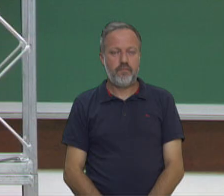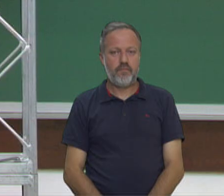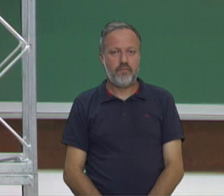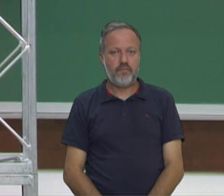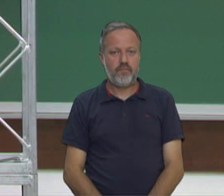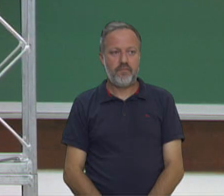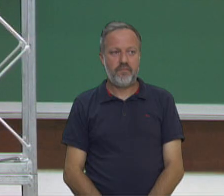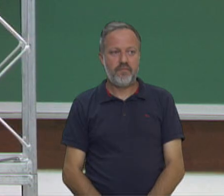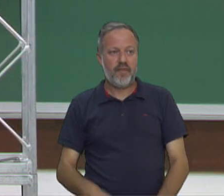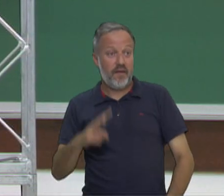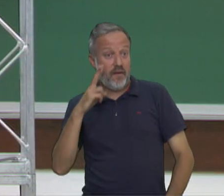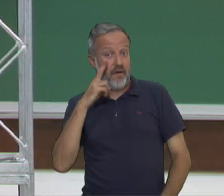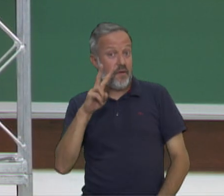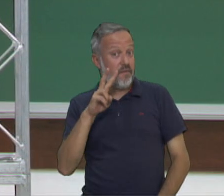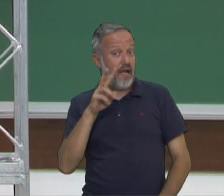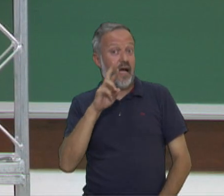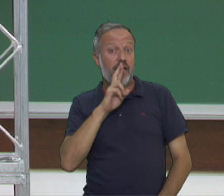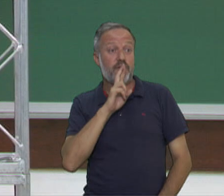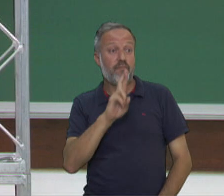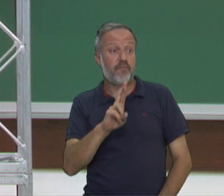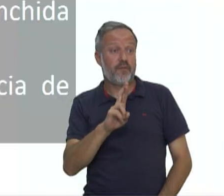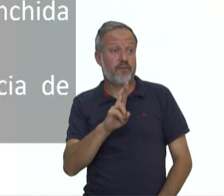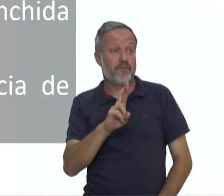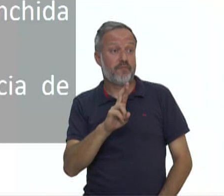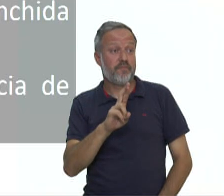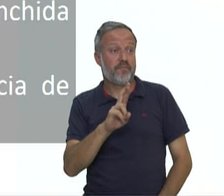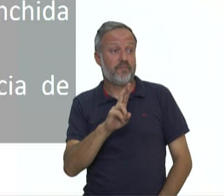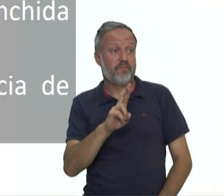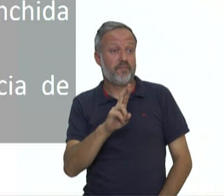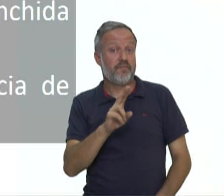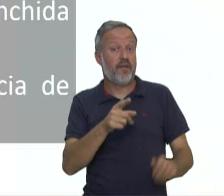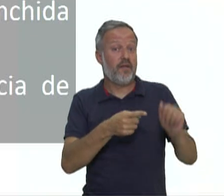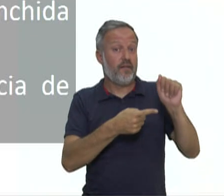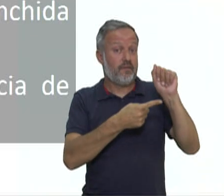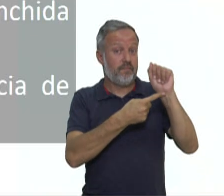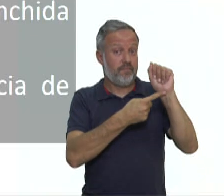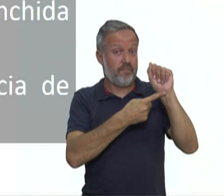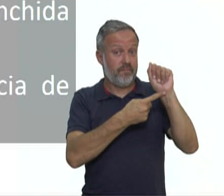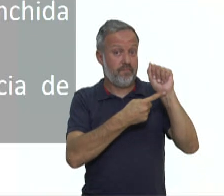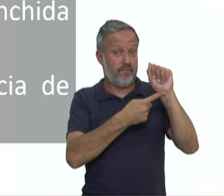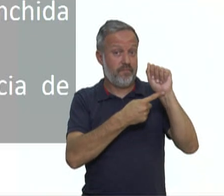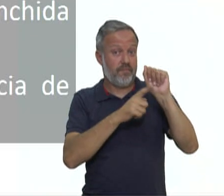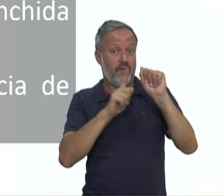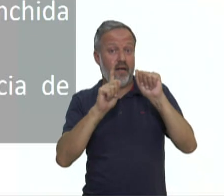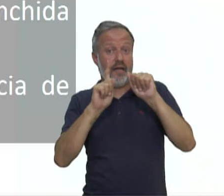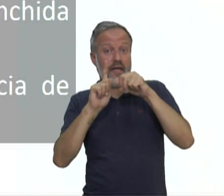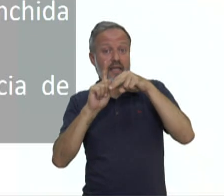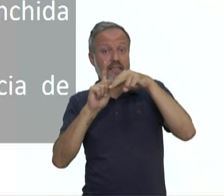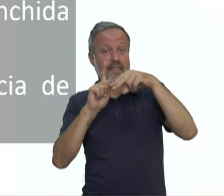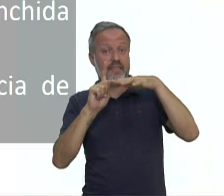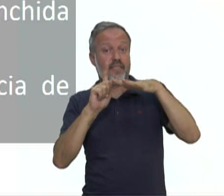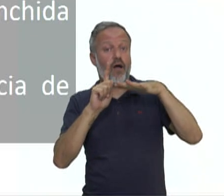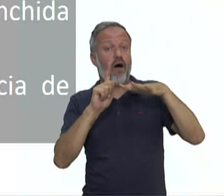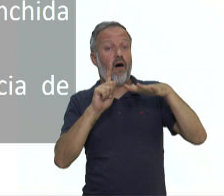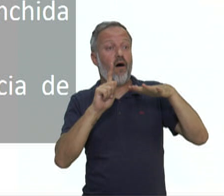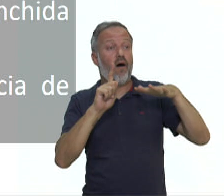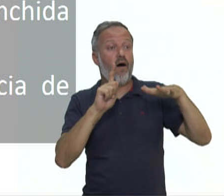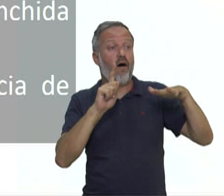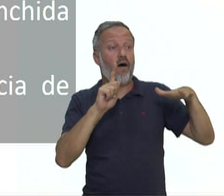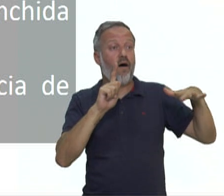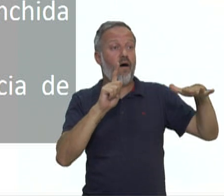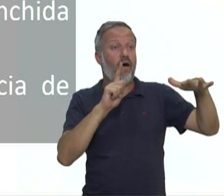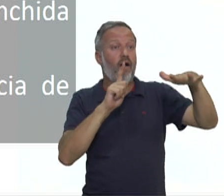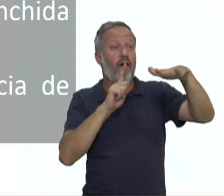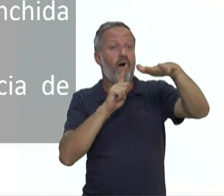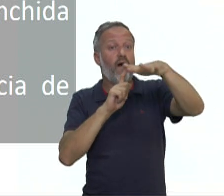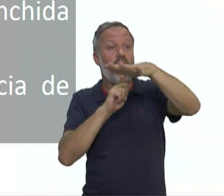Vamos ver a nossa flechinha? Presta atenção ali. Ó. Então, gases nobres, o que acontece com eles? Eles não estão isolados dos